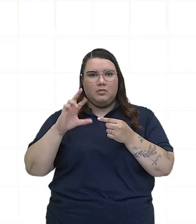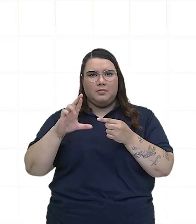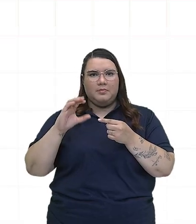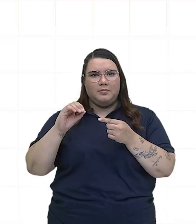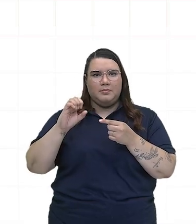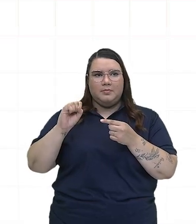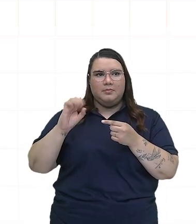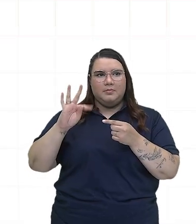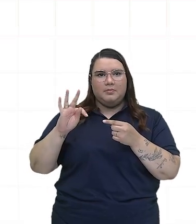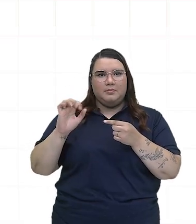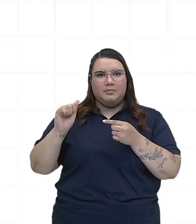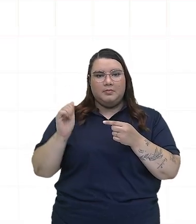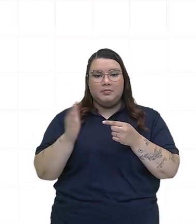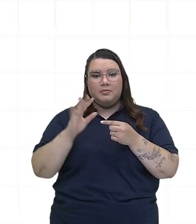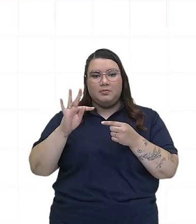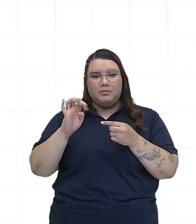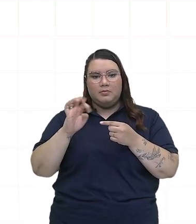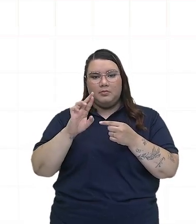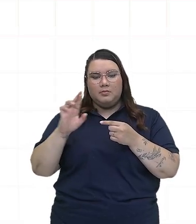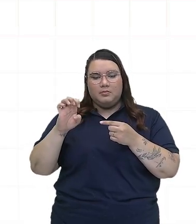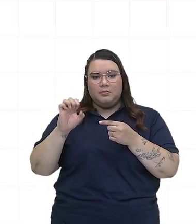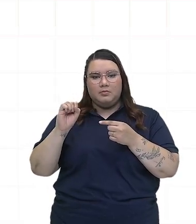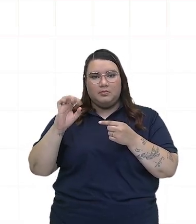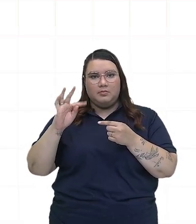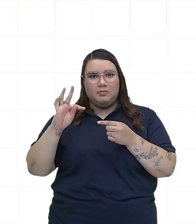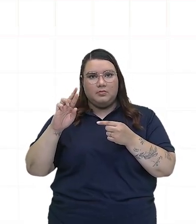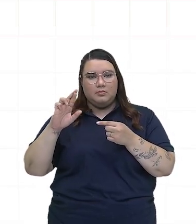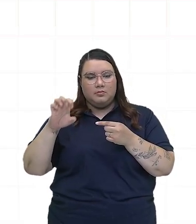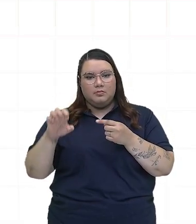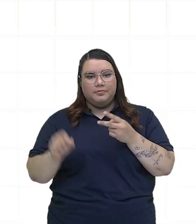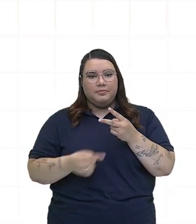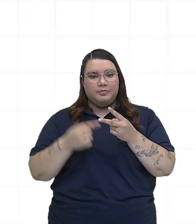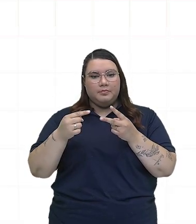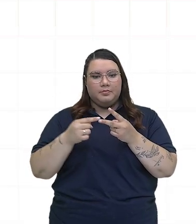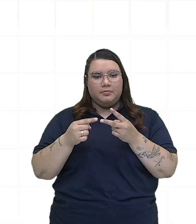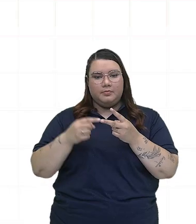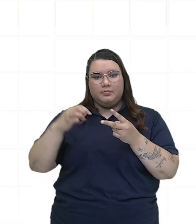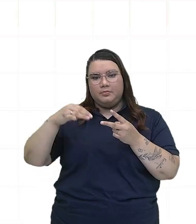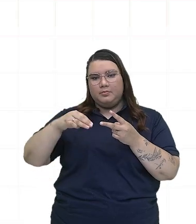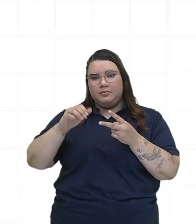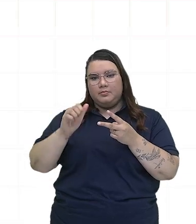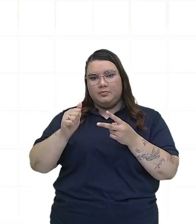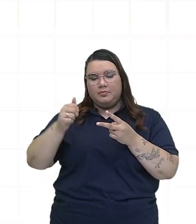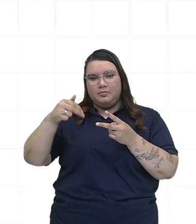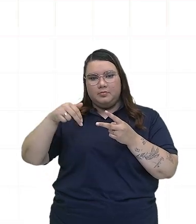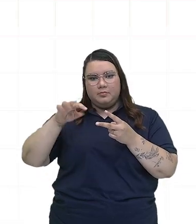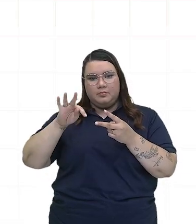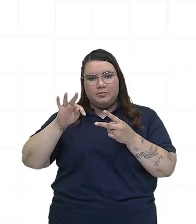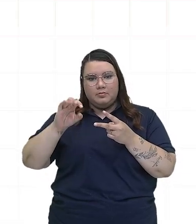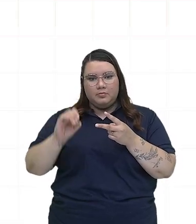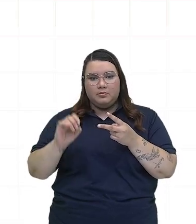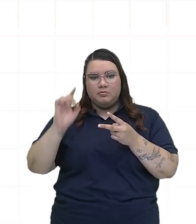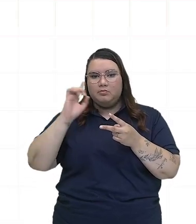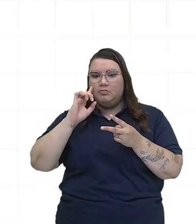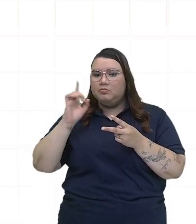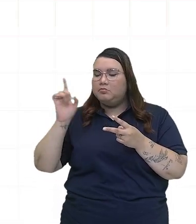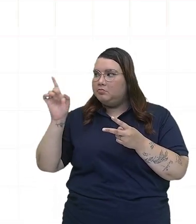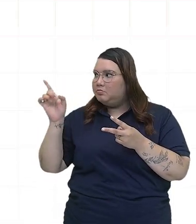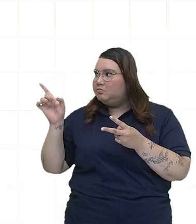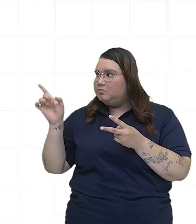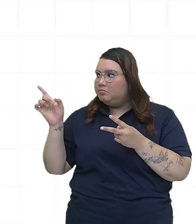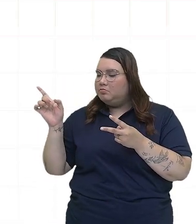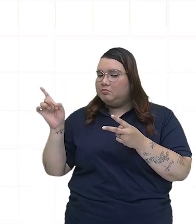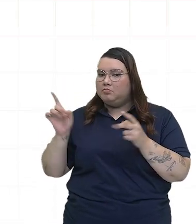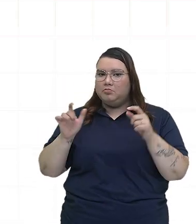crosta terrestre. Nós temos, abaixo dela, nós vamos ter o manto da Terra, e vocês podem estar observando